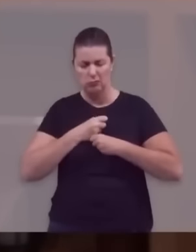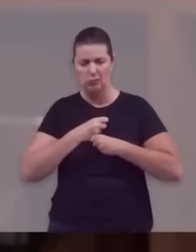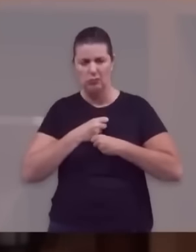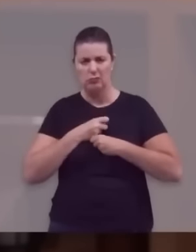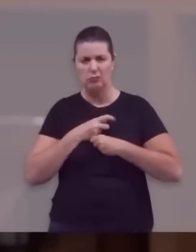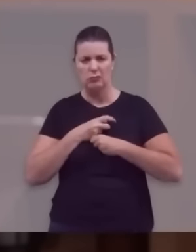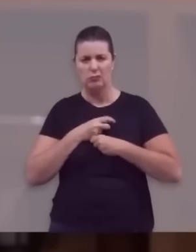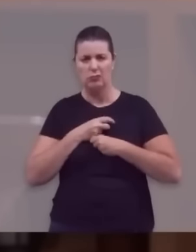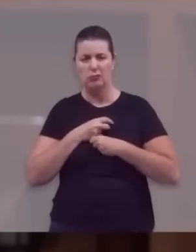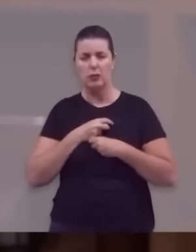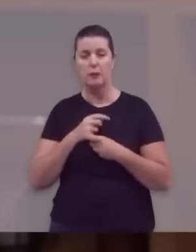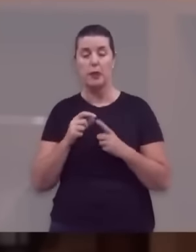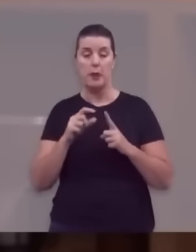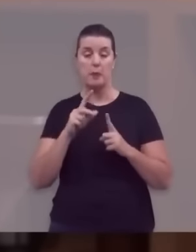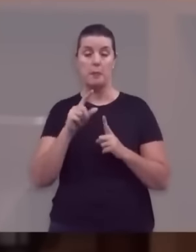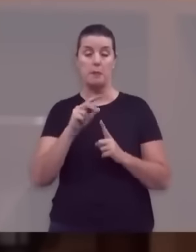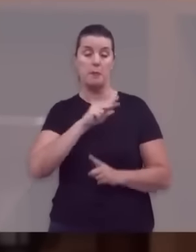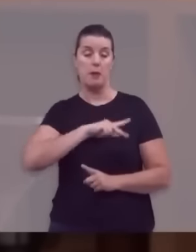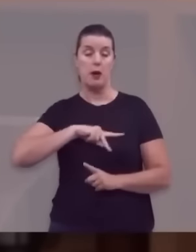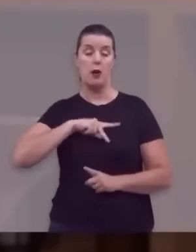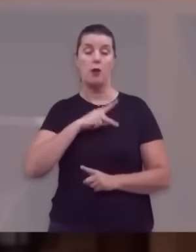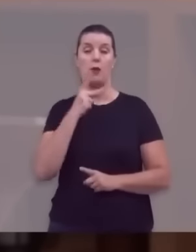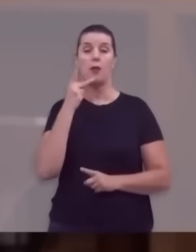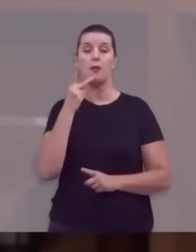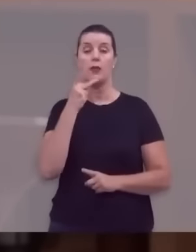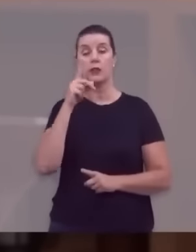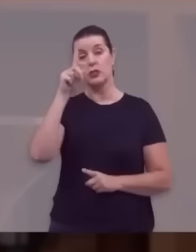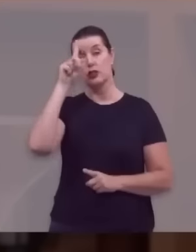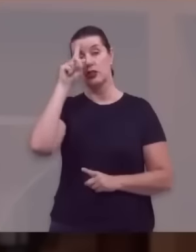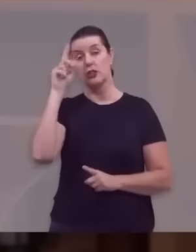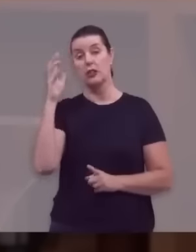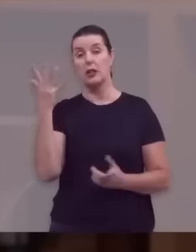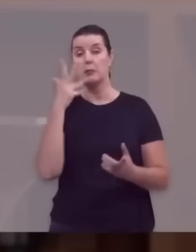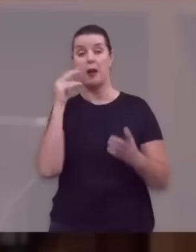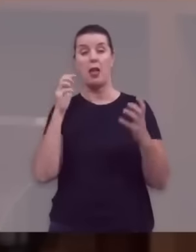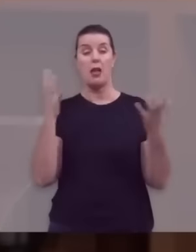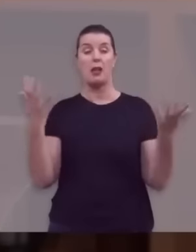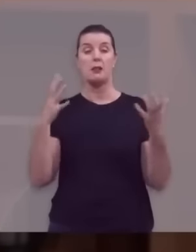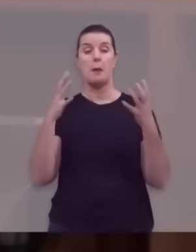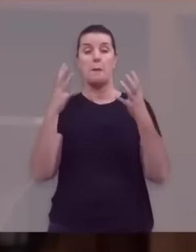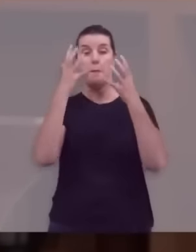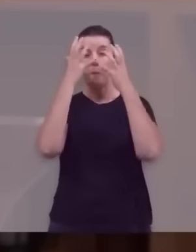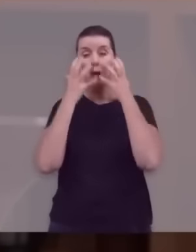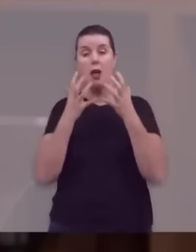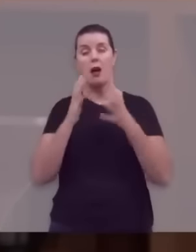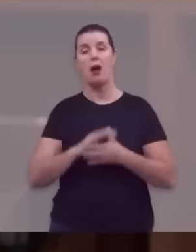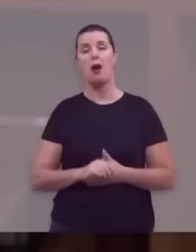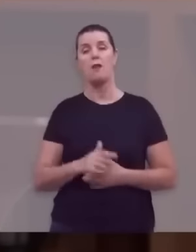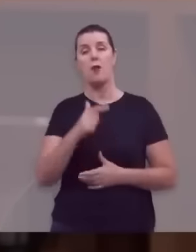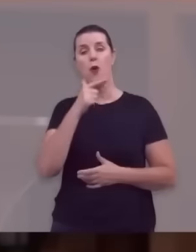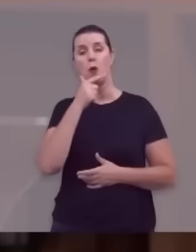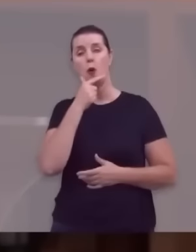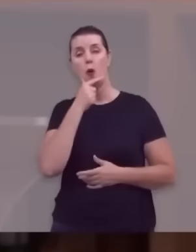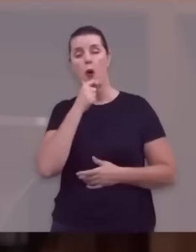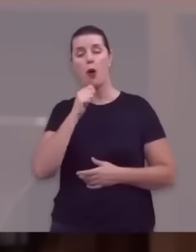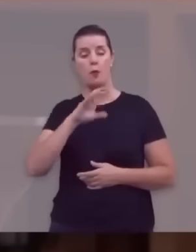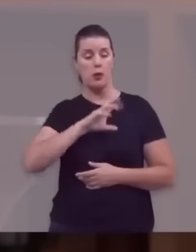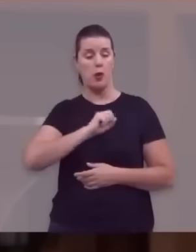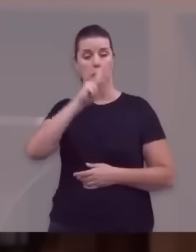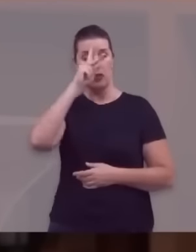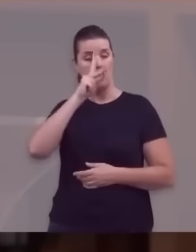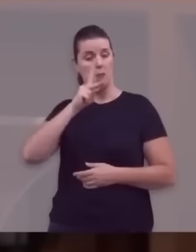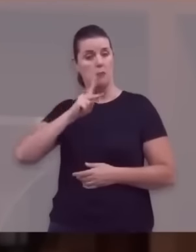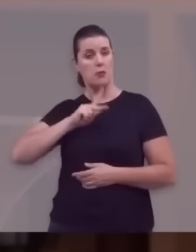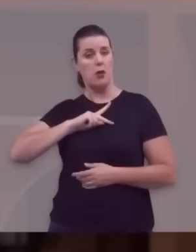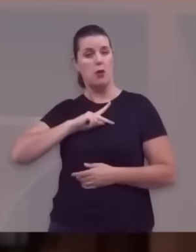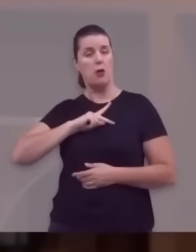palavras do apóstolo Paulo Dias Furiosos onde os homens seriam mais amantes de si mesmo mais Amantes do